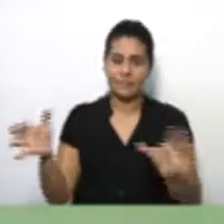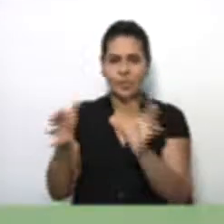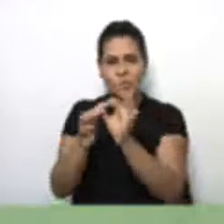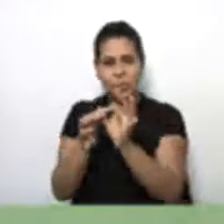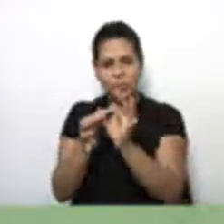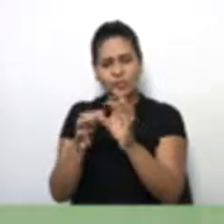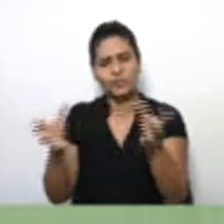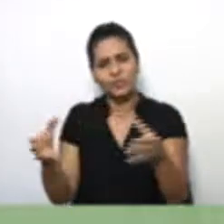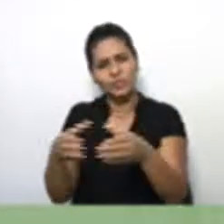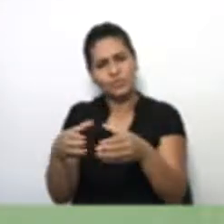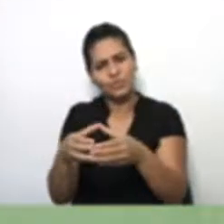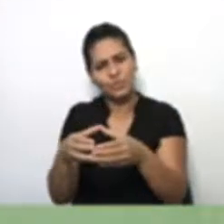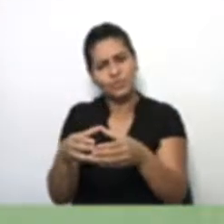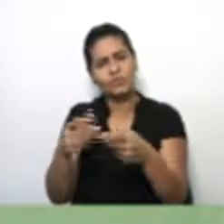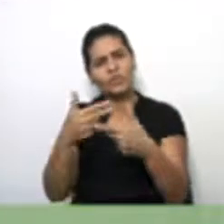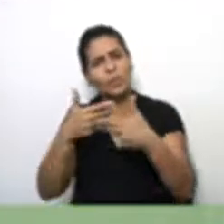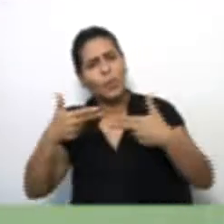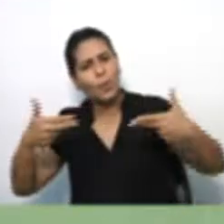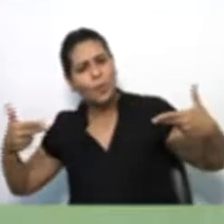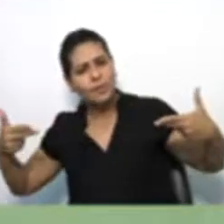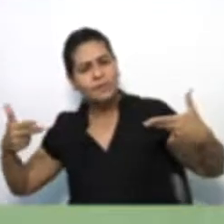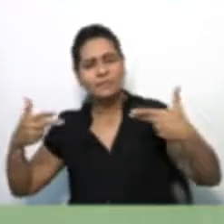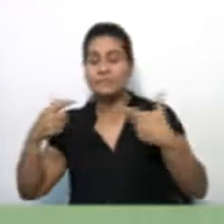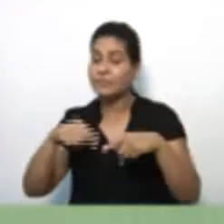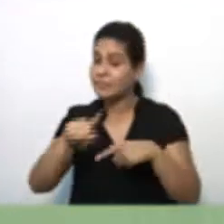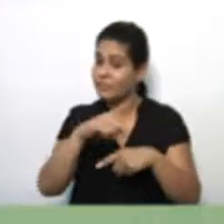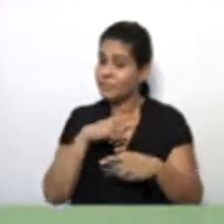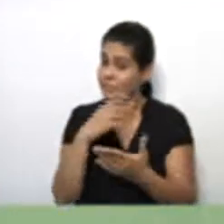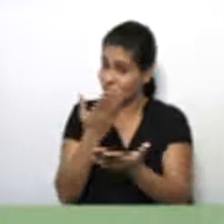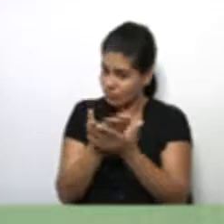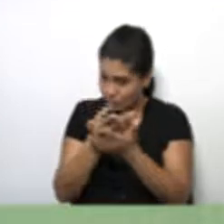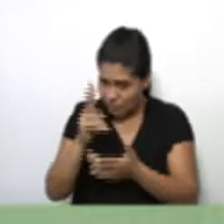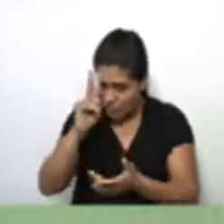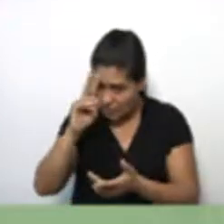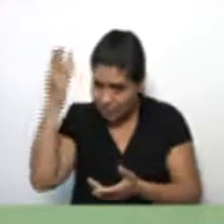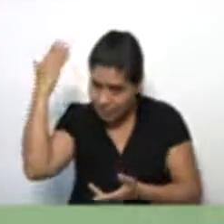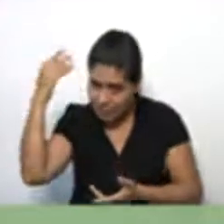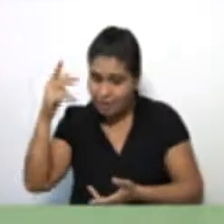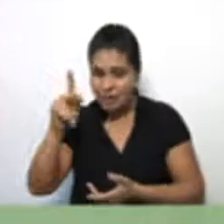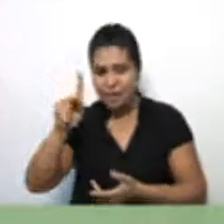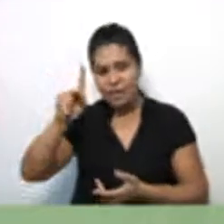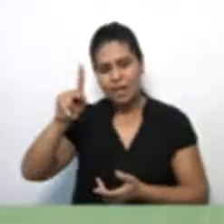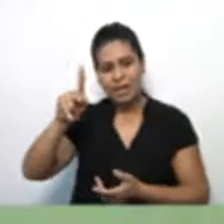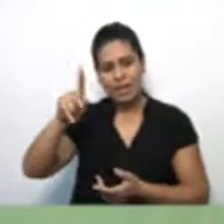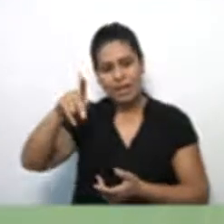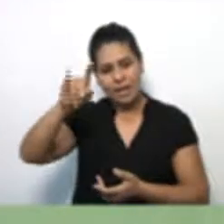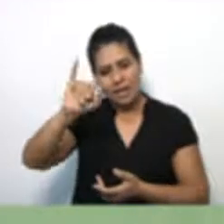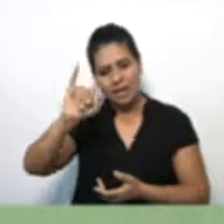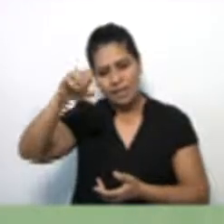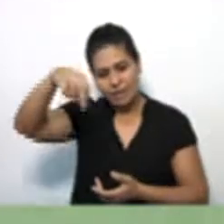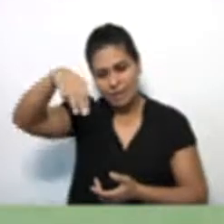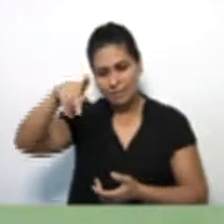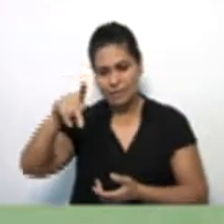conjunto de que? Imperativos determinantes. Você estudou imperativo lá na língua portuguesa, tenho certeza disso, né? Olha aqui,